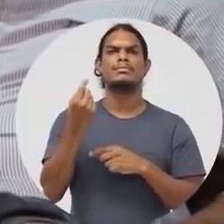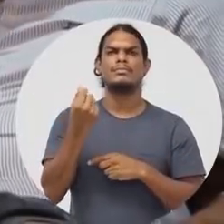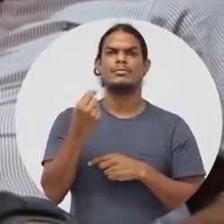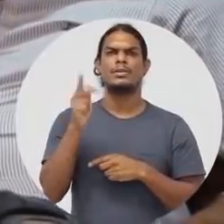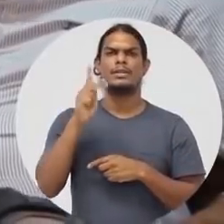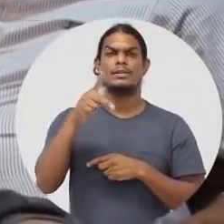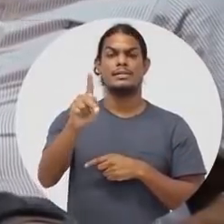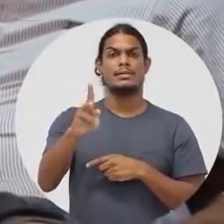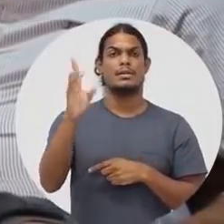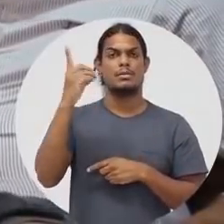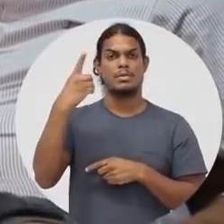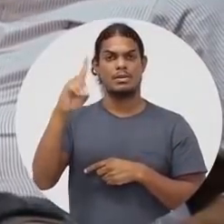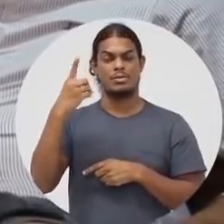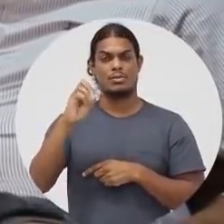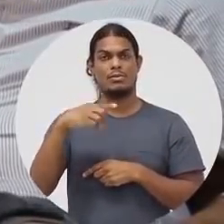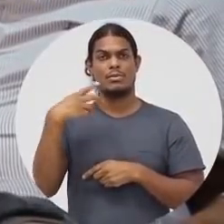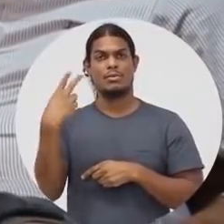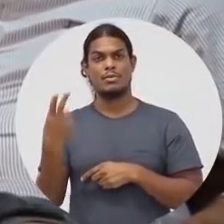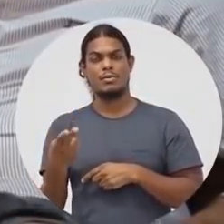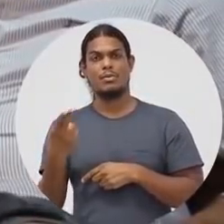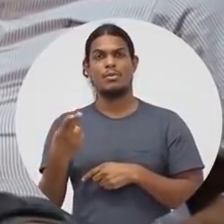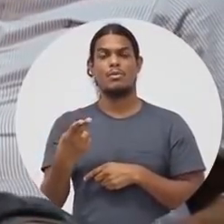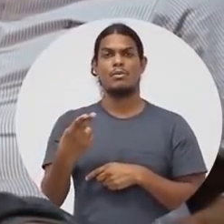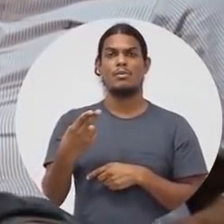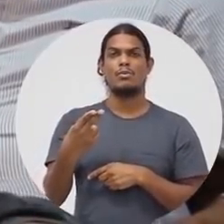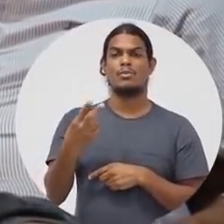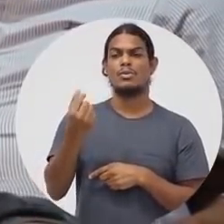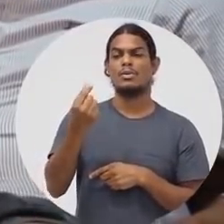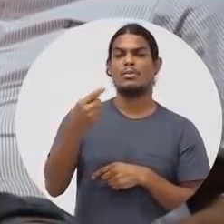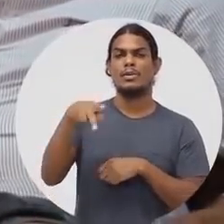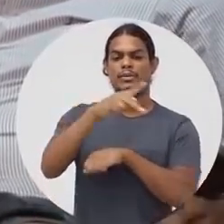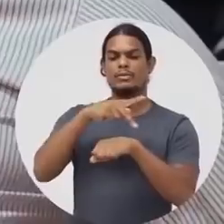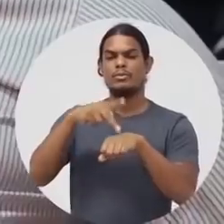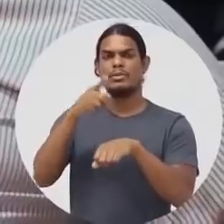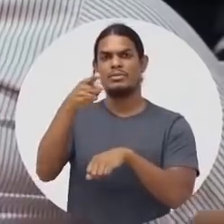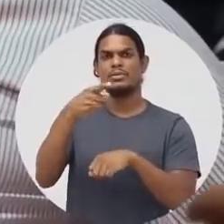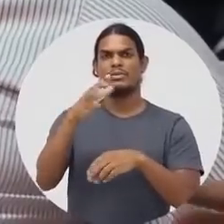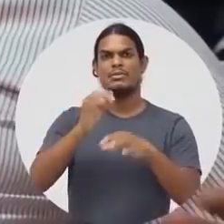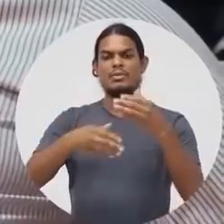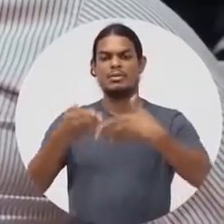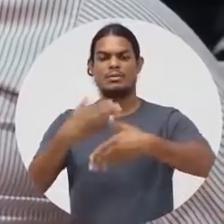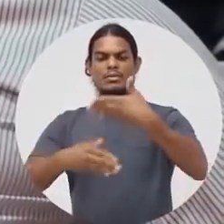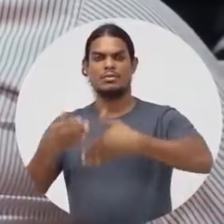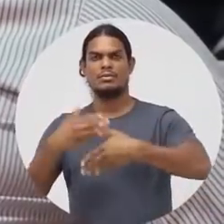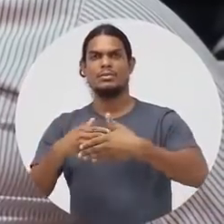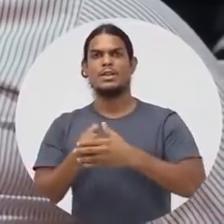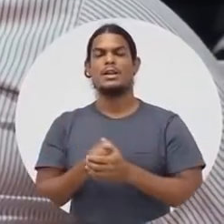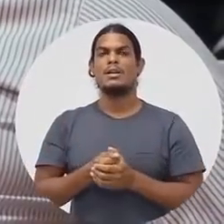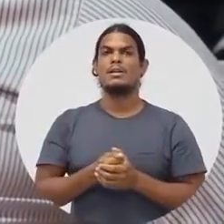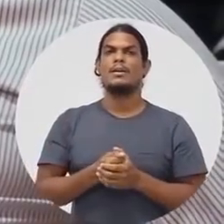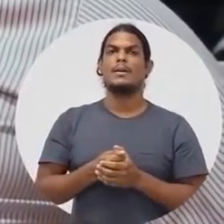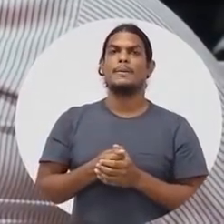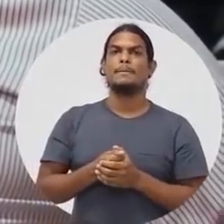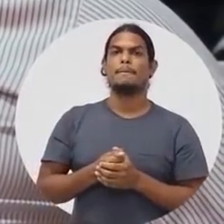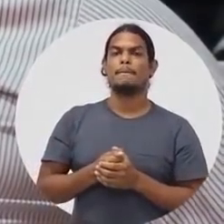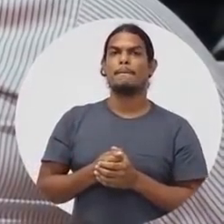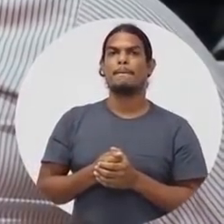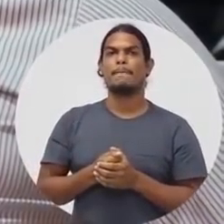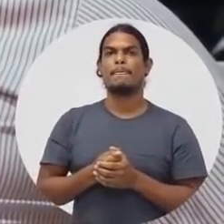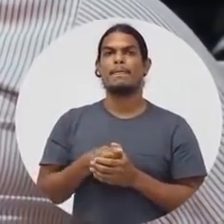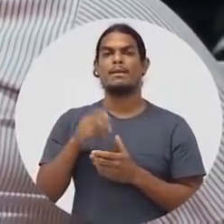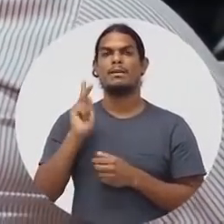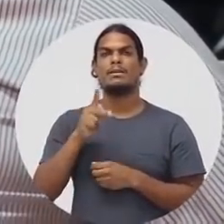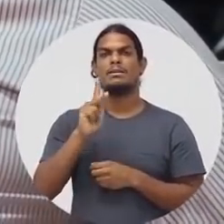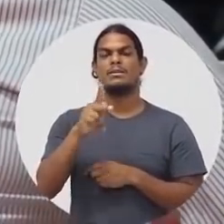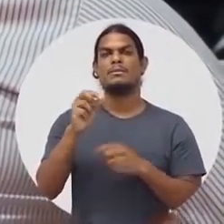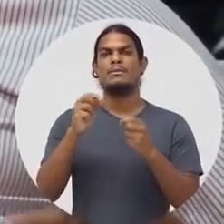Sempre em dólar ou na moeda do país com quem vocês estão negociando? Normalmente, as operações são feitas em